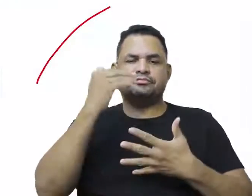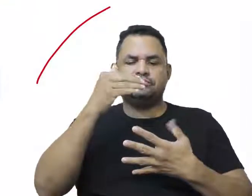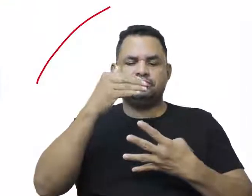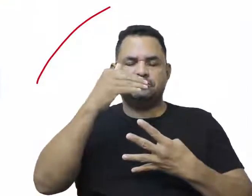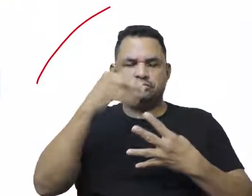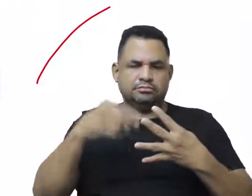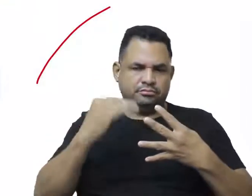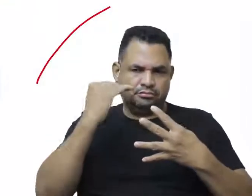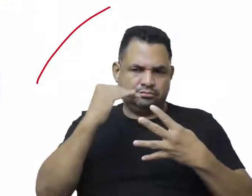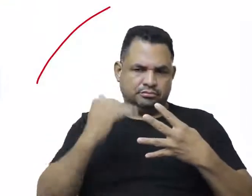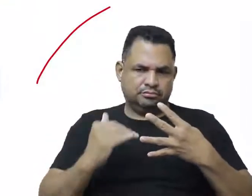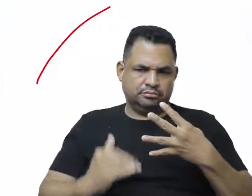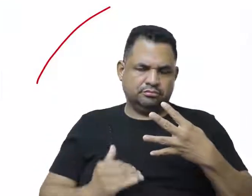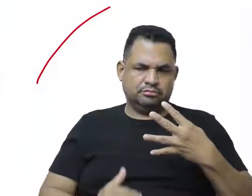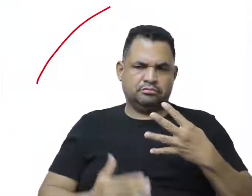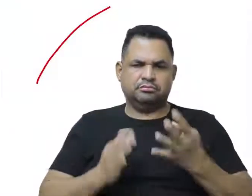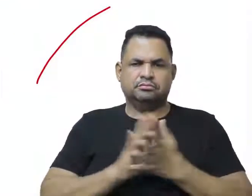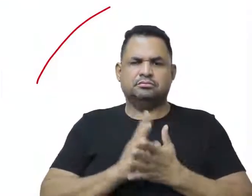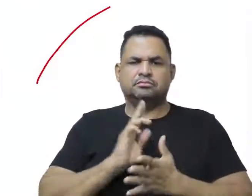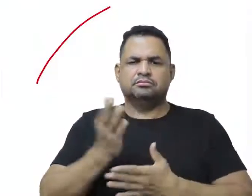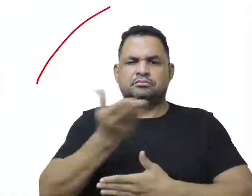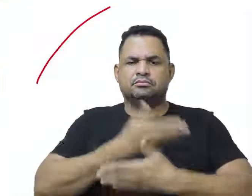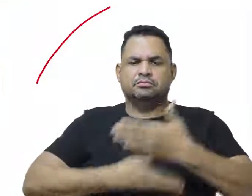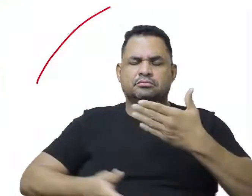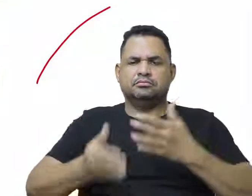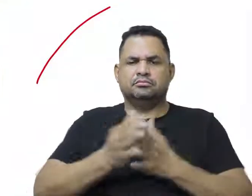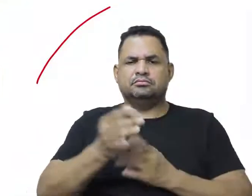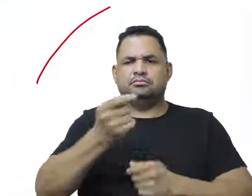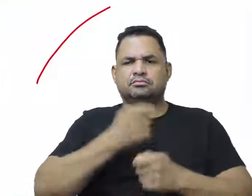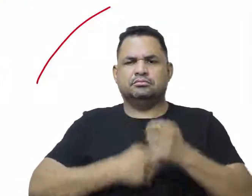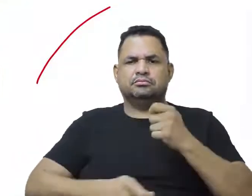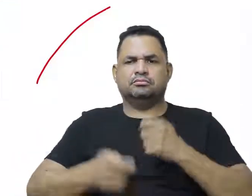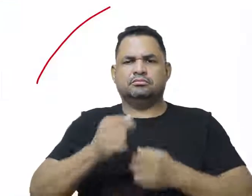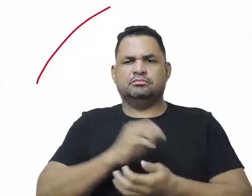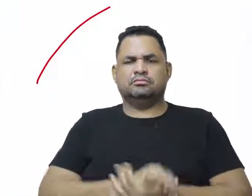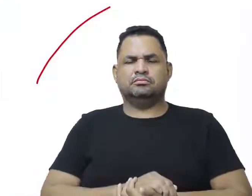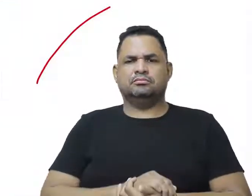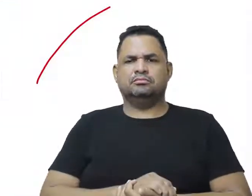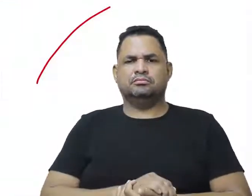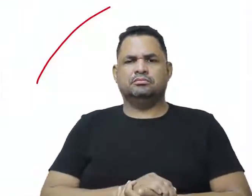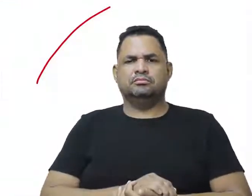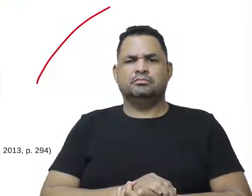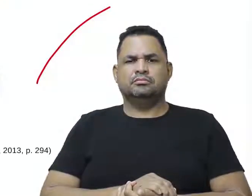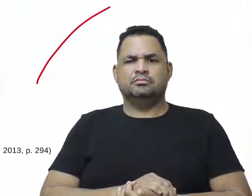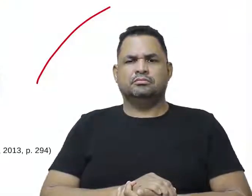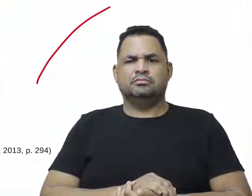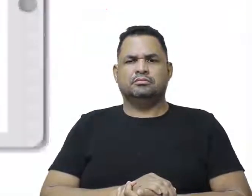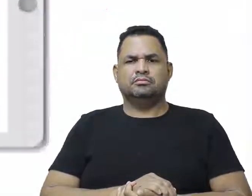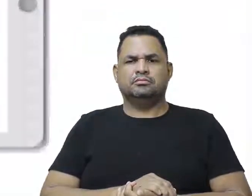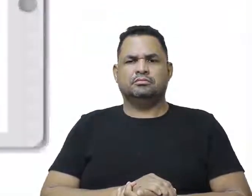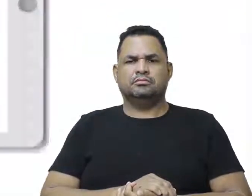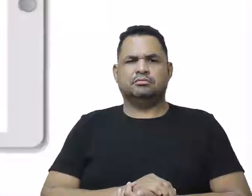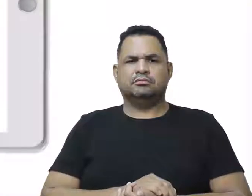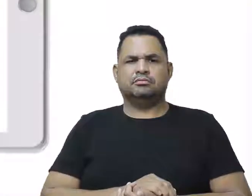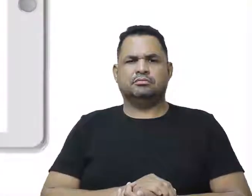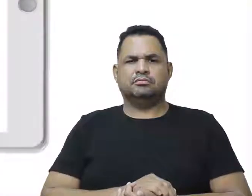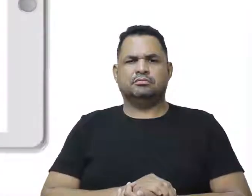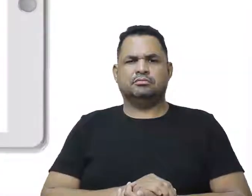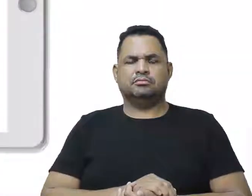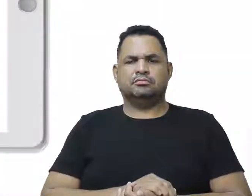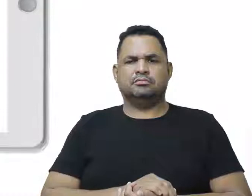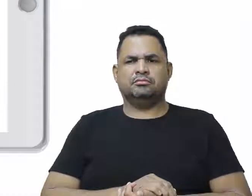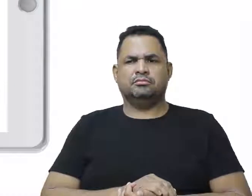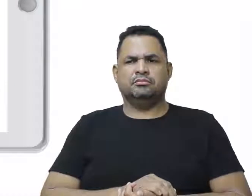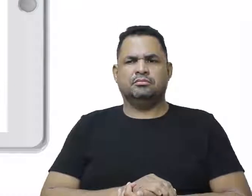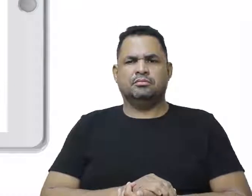do do processo de integração econômica tá bom é muito bem vamos avançando